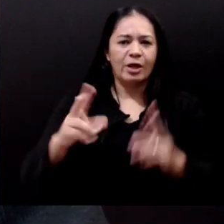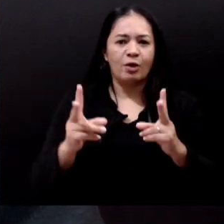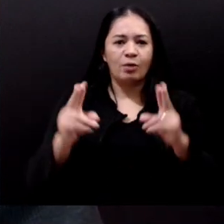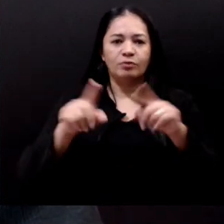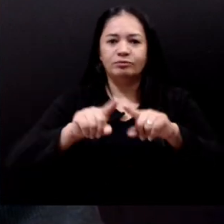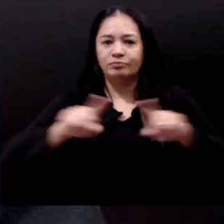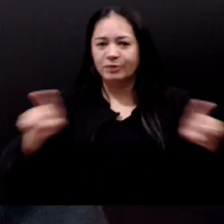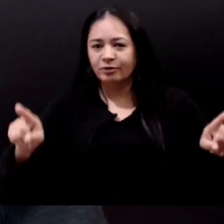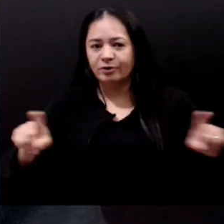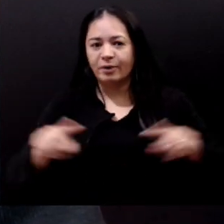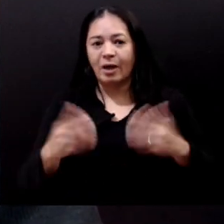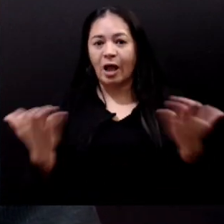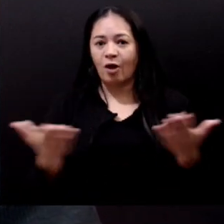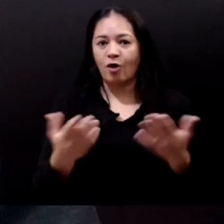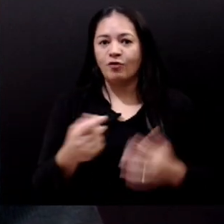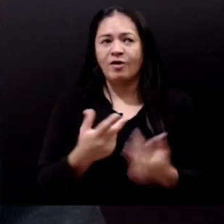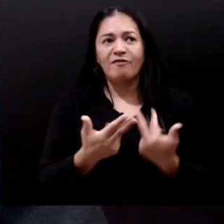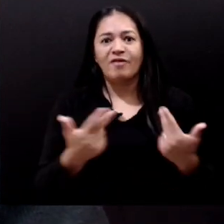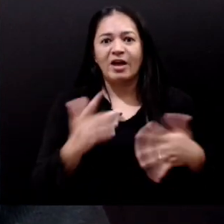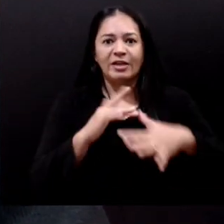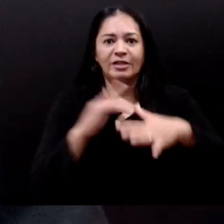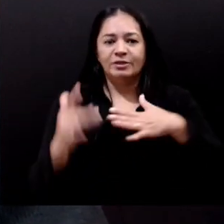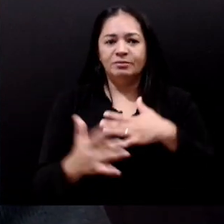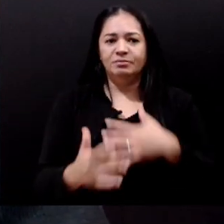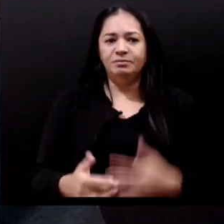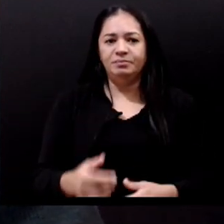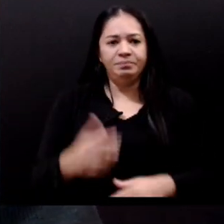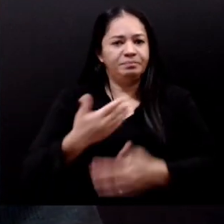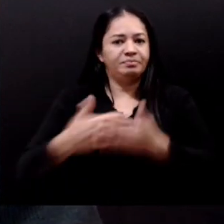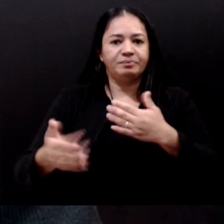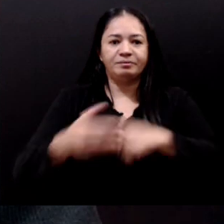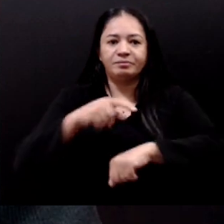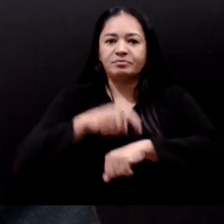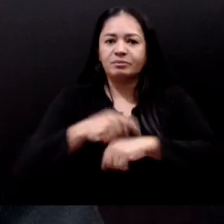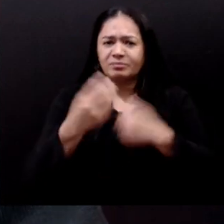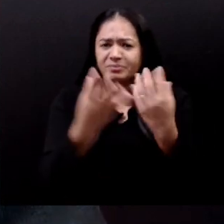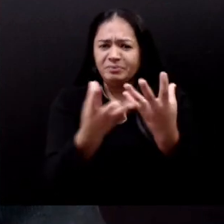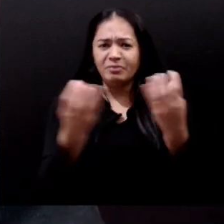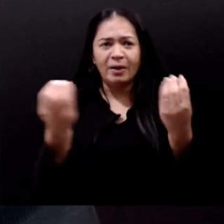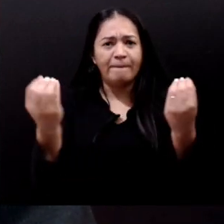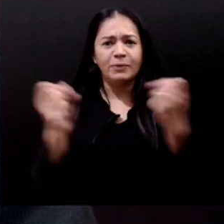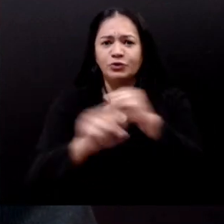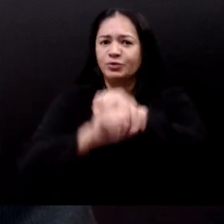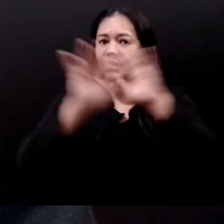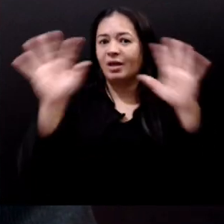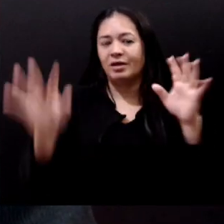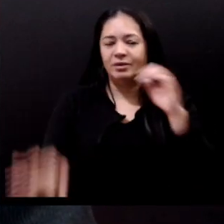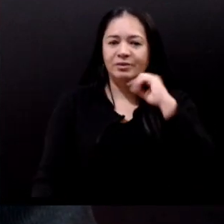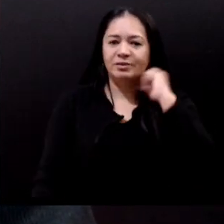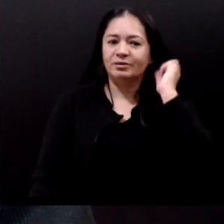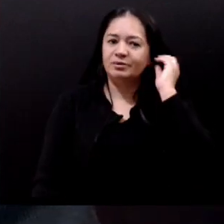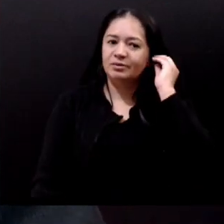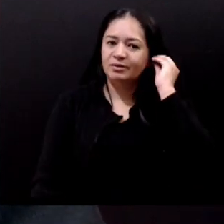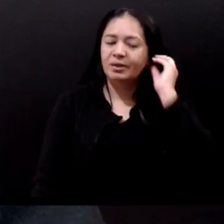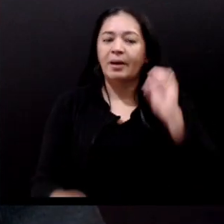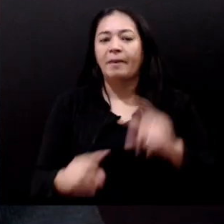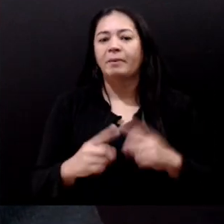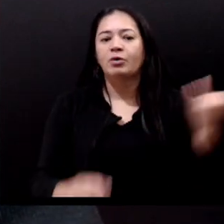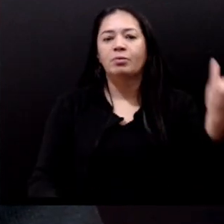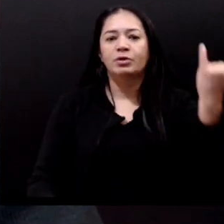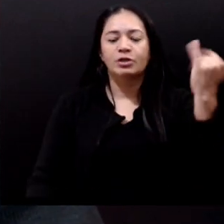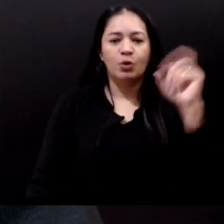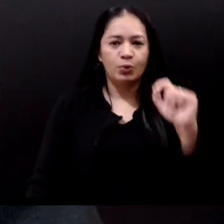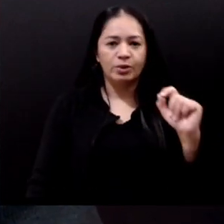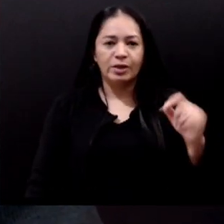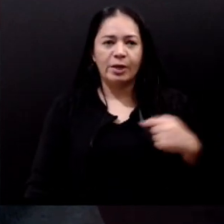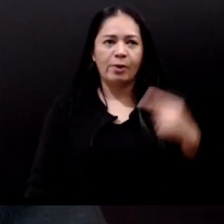que você entra na rede social, isso está muito claro lá. E o mais interessante disso tudo é que eu penso que fica aquilo um apelo